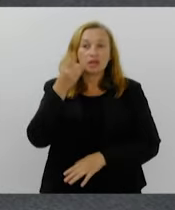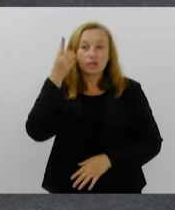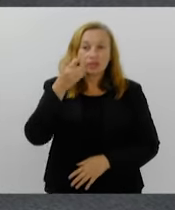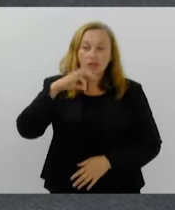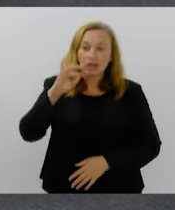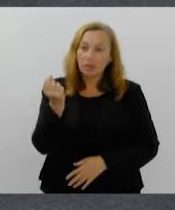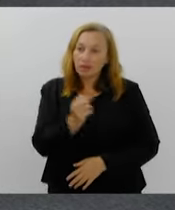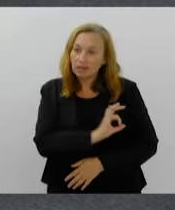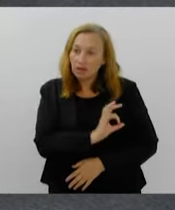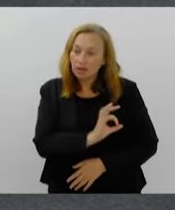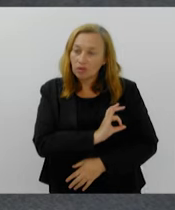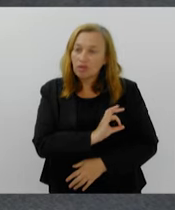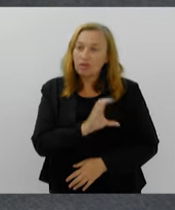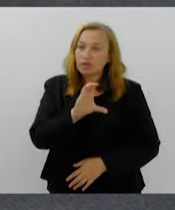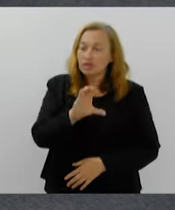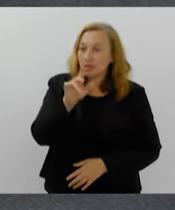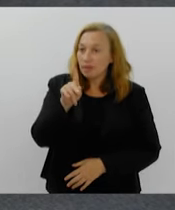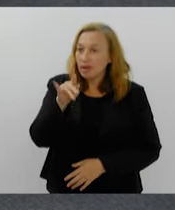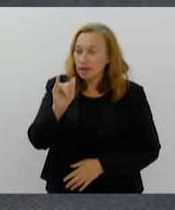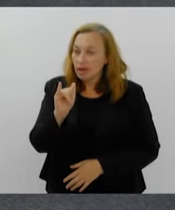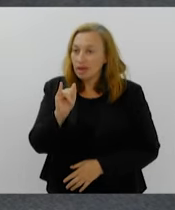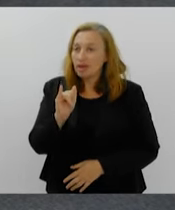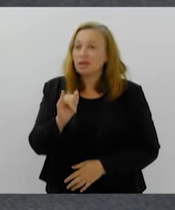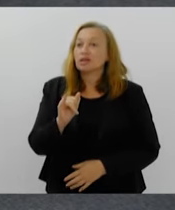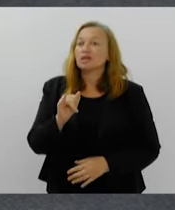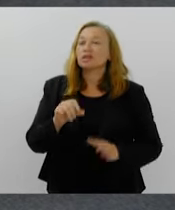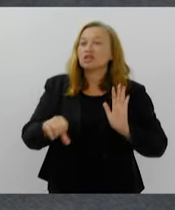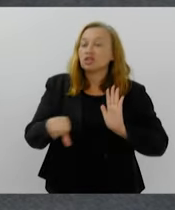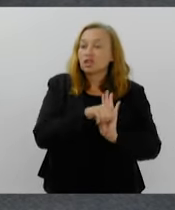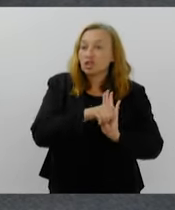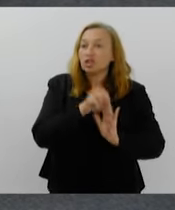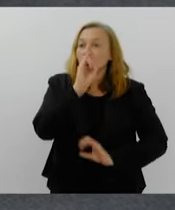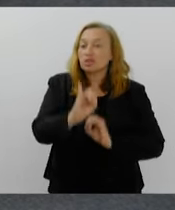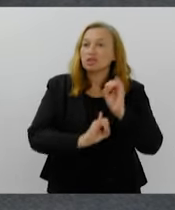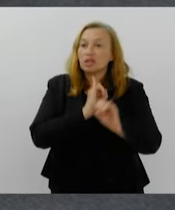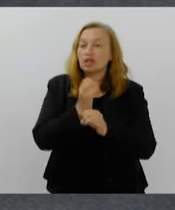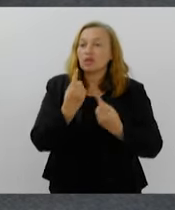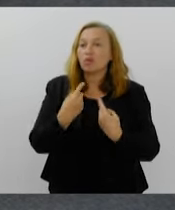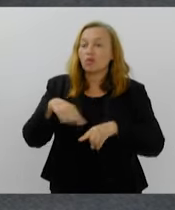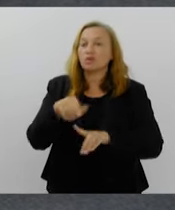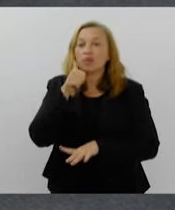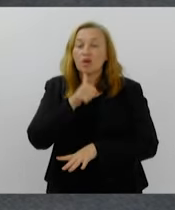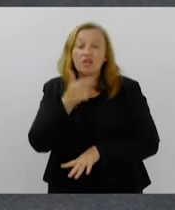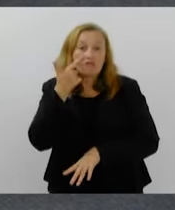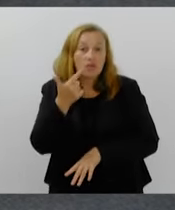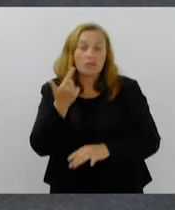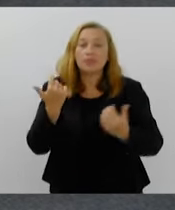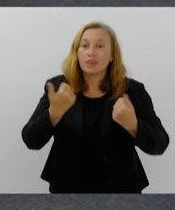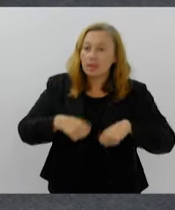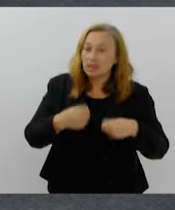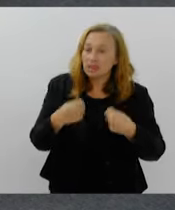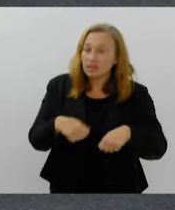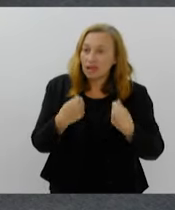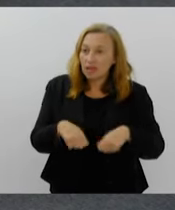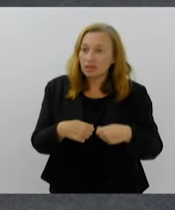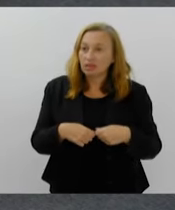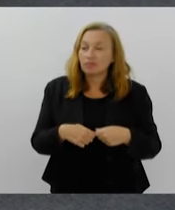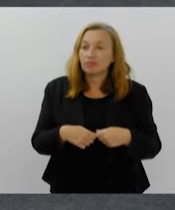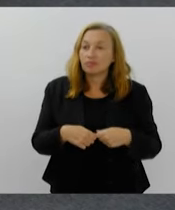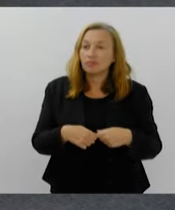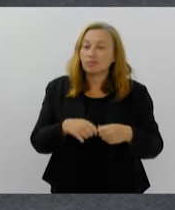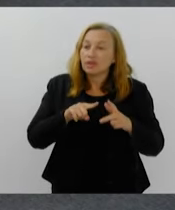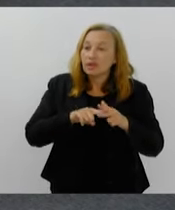Rocha encabeçando a CPI né de crime cibernético contra as mulheres a gente viu a necessidade de